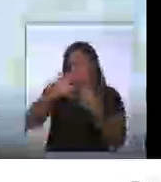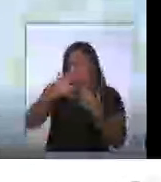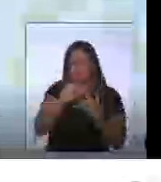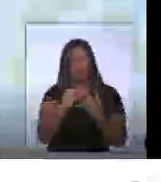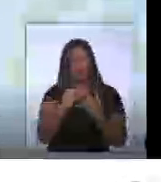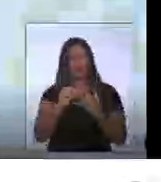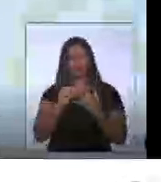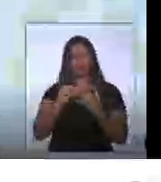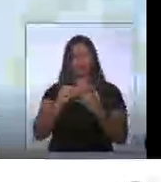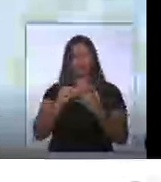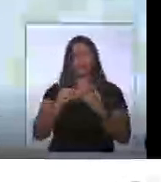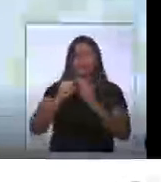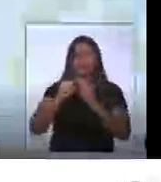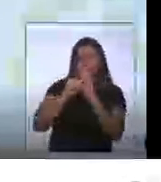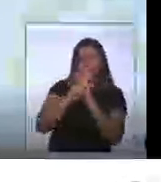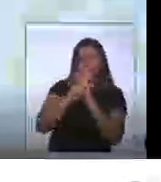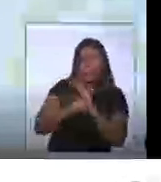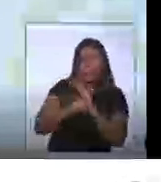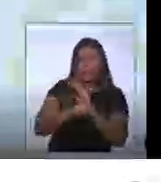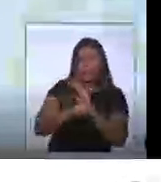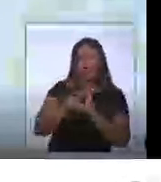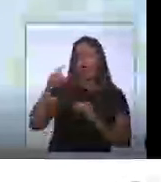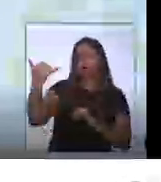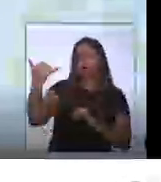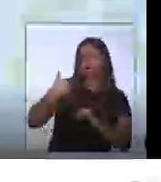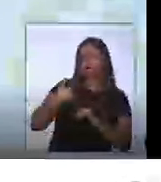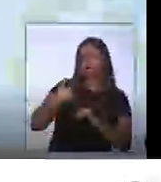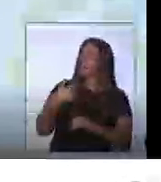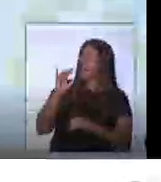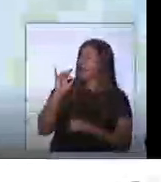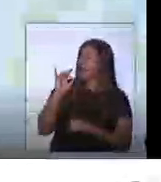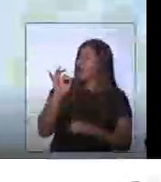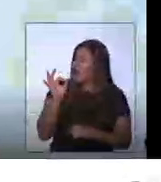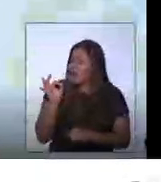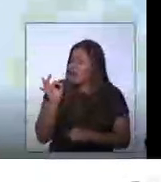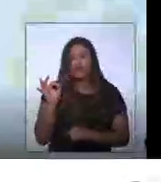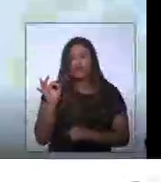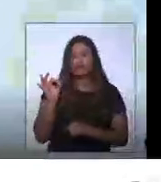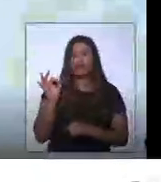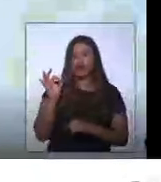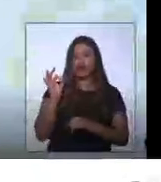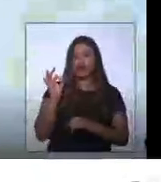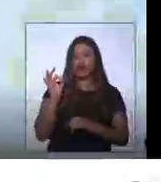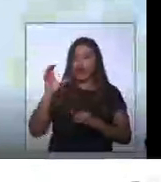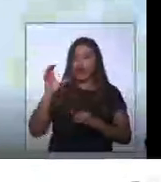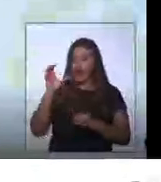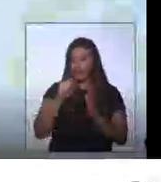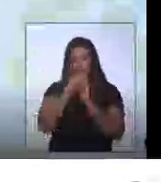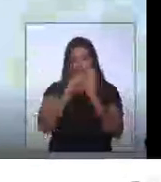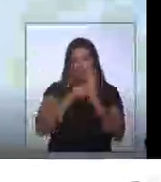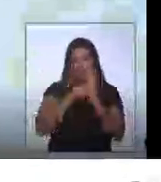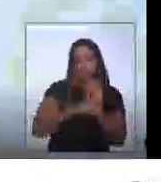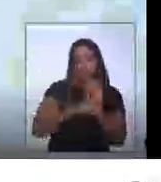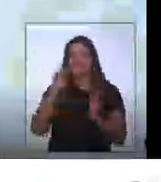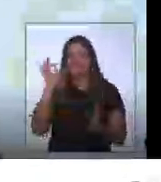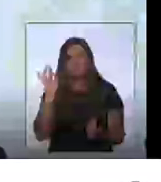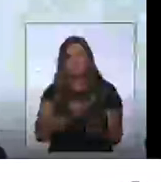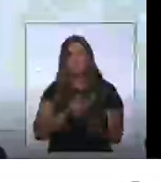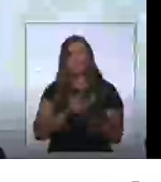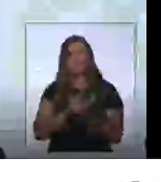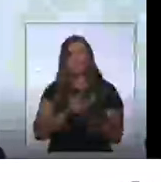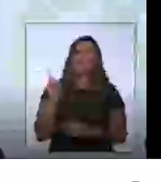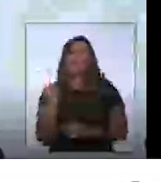E pesquise. Não acredite facilmente em tudo. E a partir disso, você vai construindo o seu valor. E vai confiando